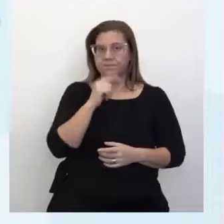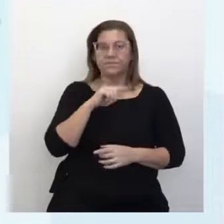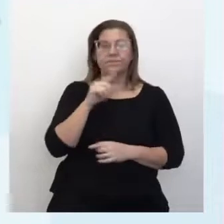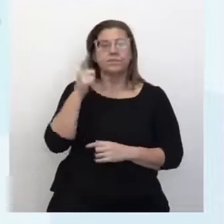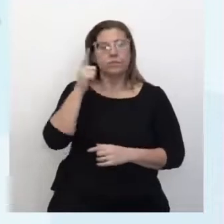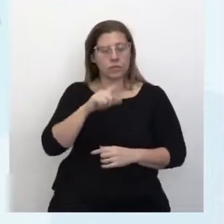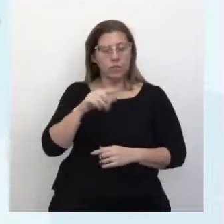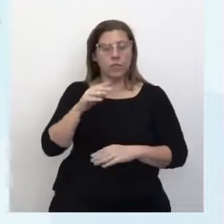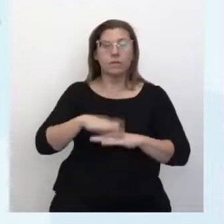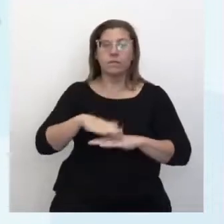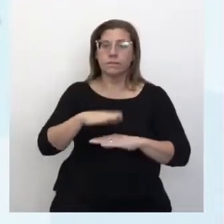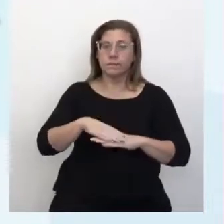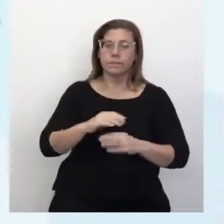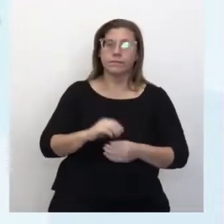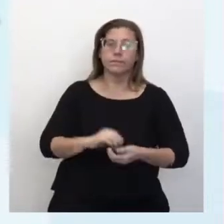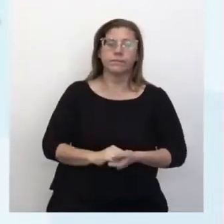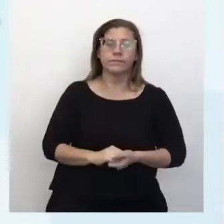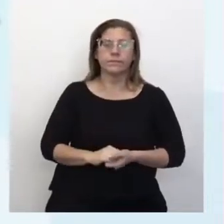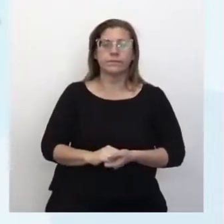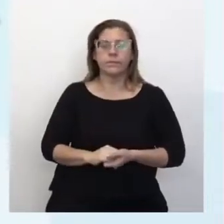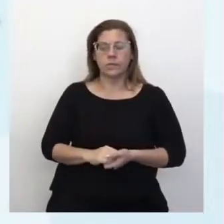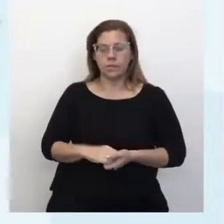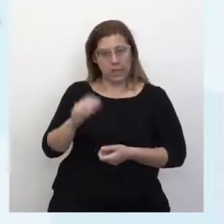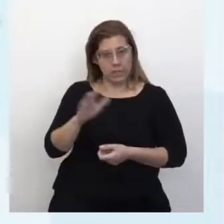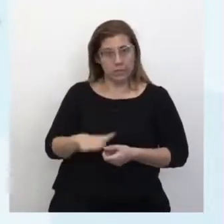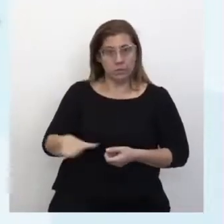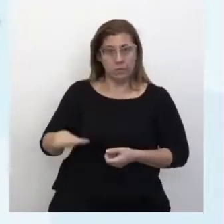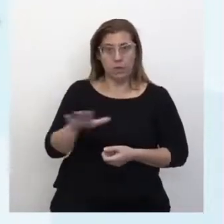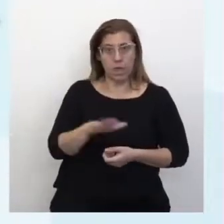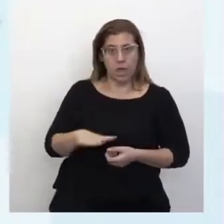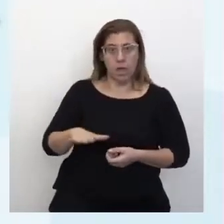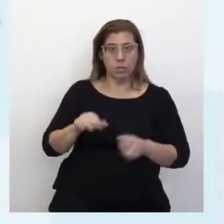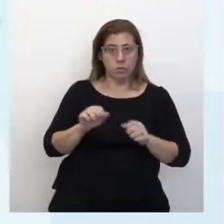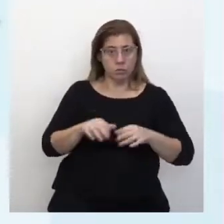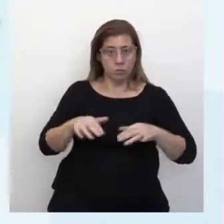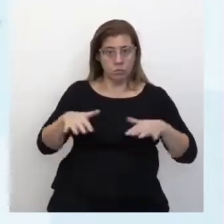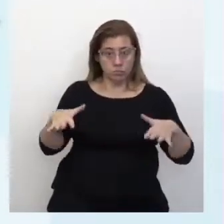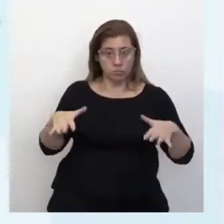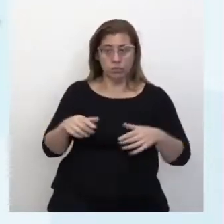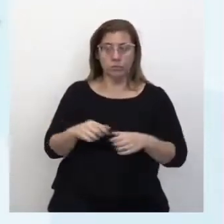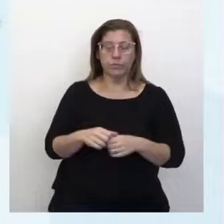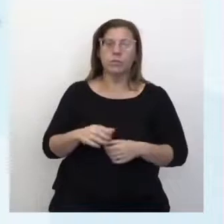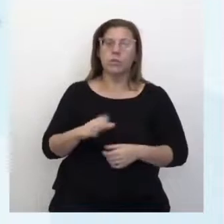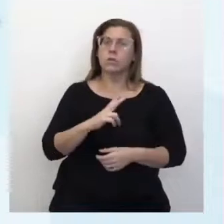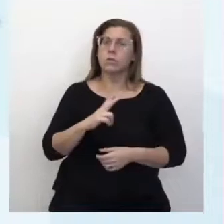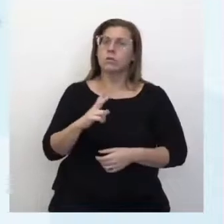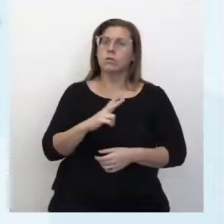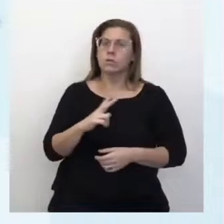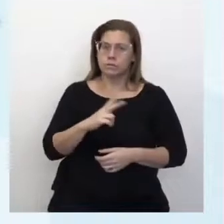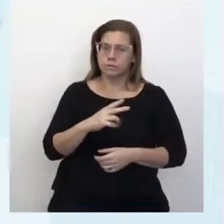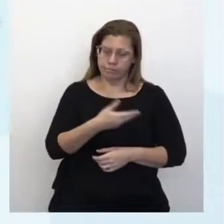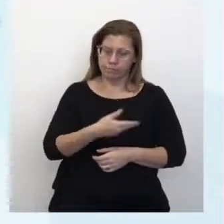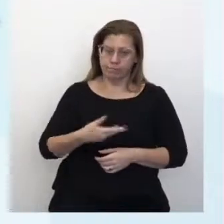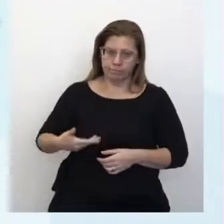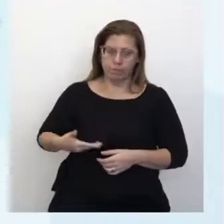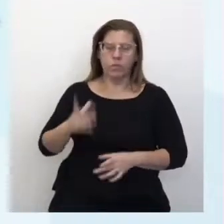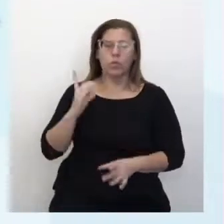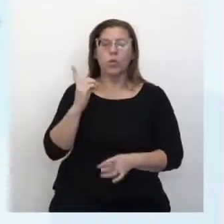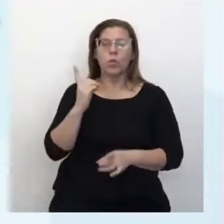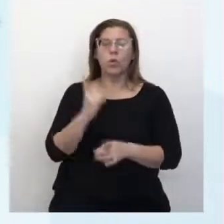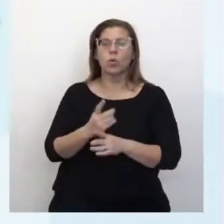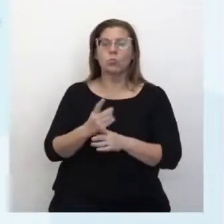aquela habilidade? Olha só. Espaços expositivos públicos e privados, mediação cultural, encontro entre